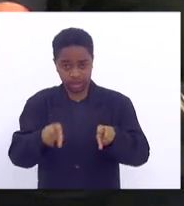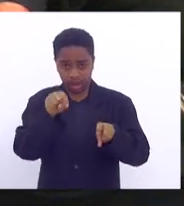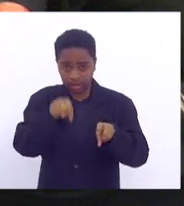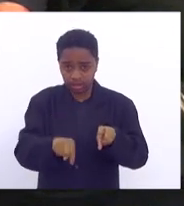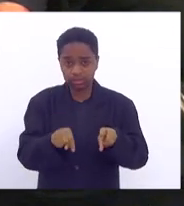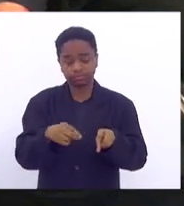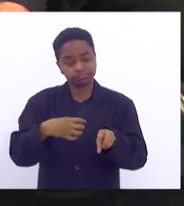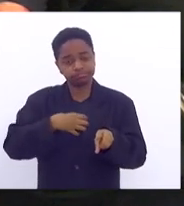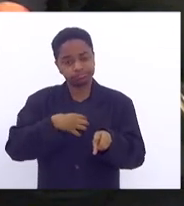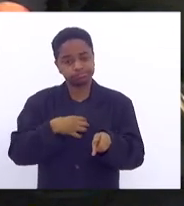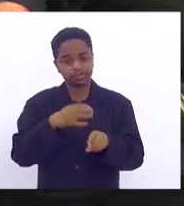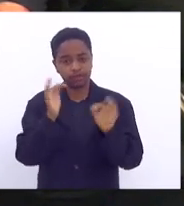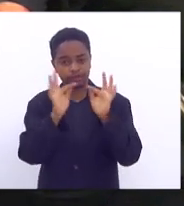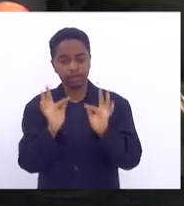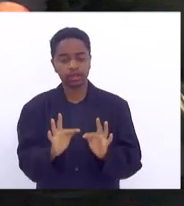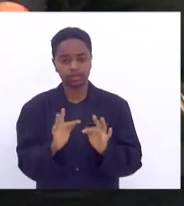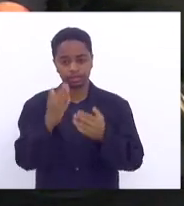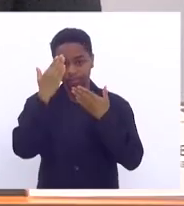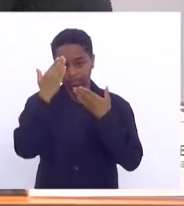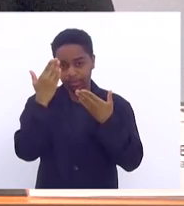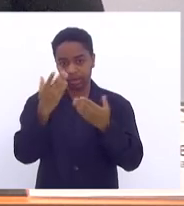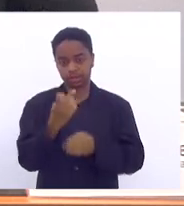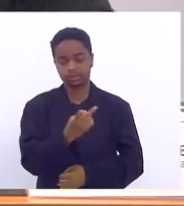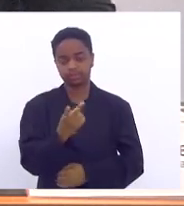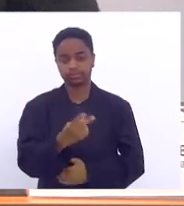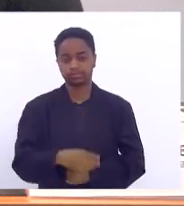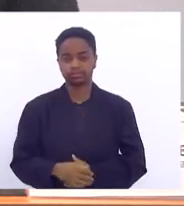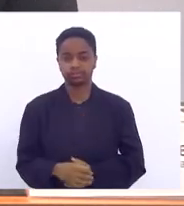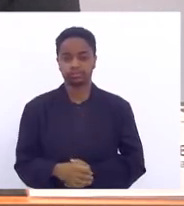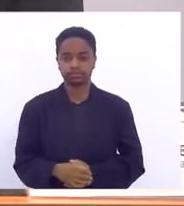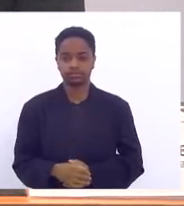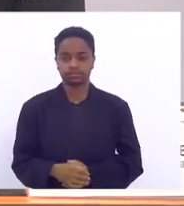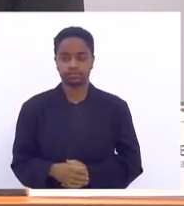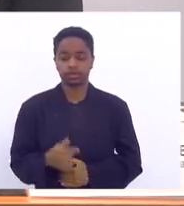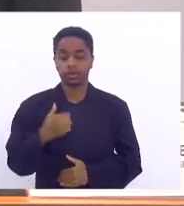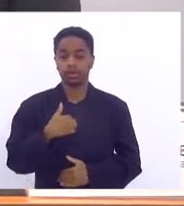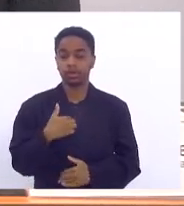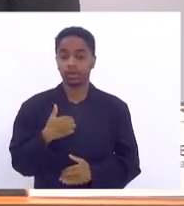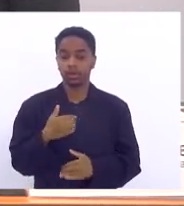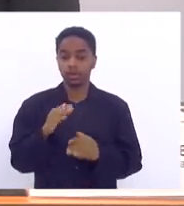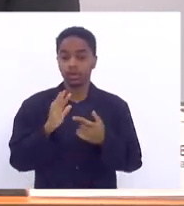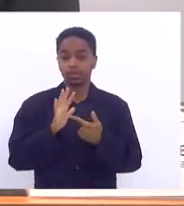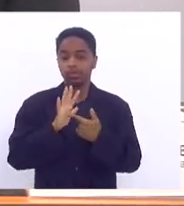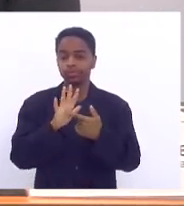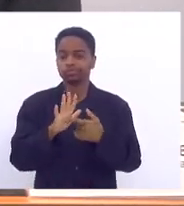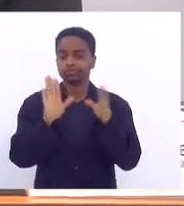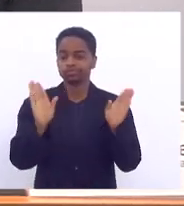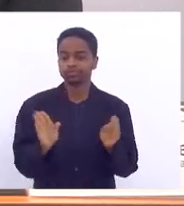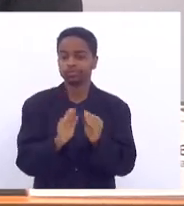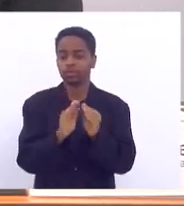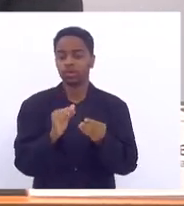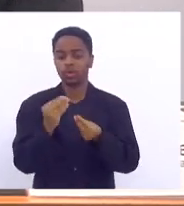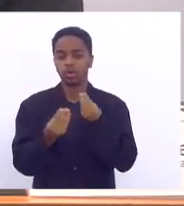aquer o coração muito muito obrigado eu V fazer uma breve apresentação do evento